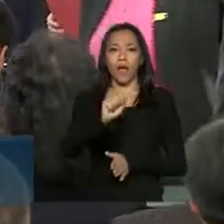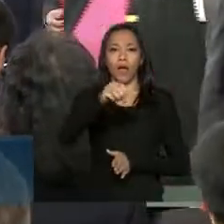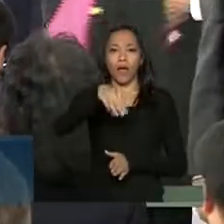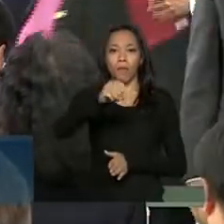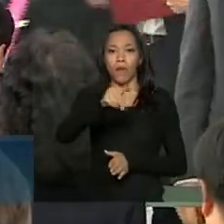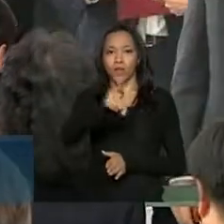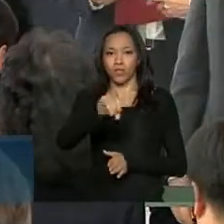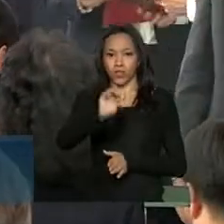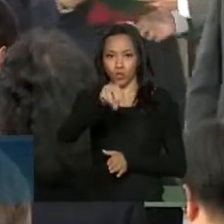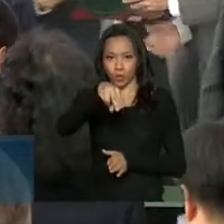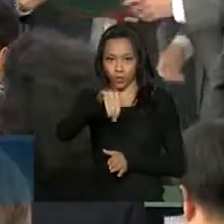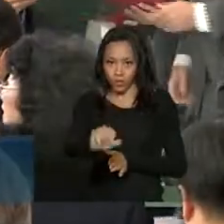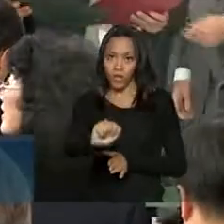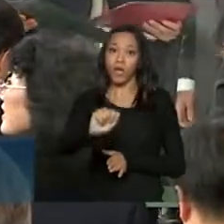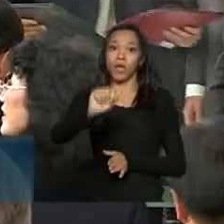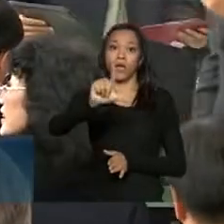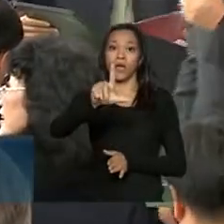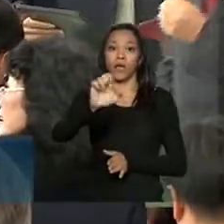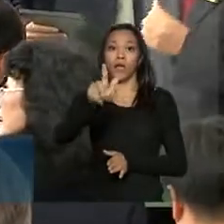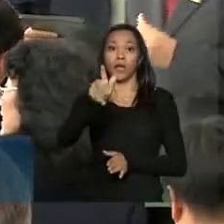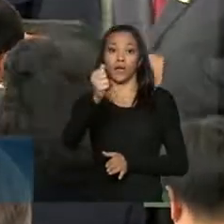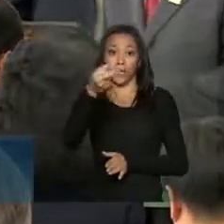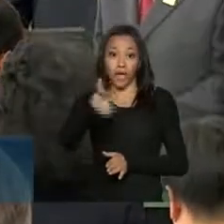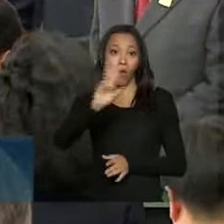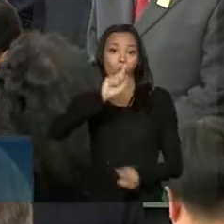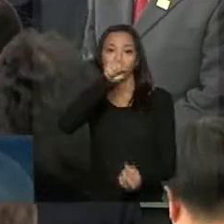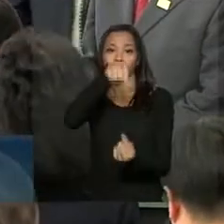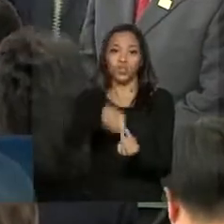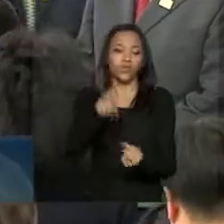o atual sistema de proteção da Amazônia.